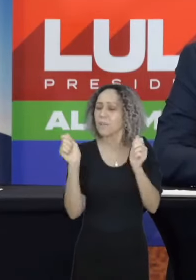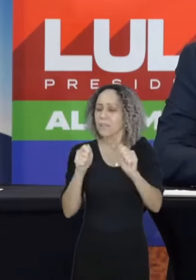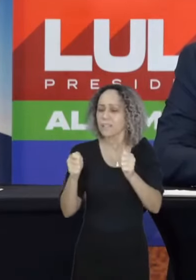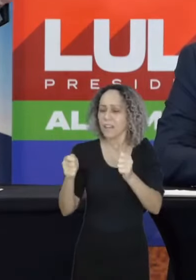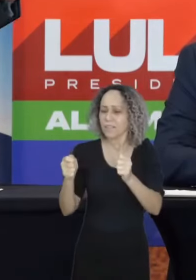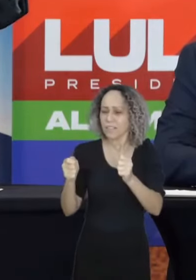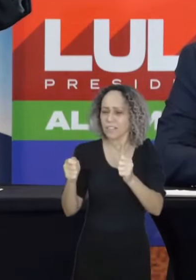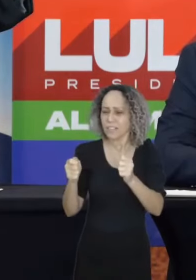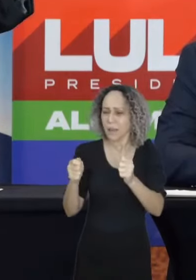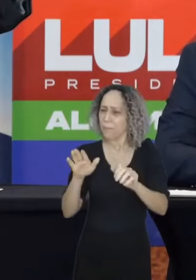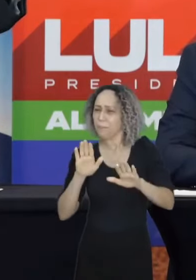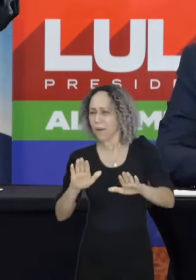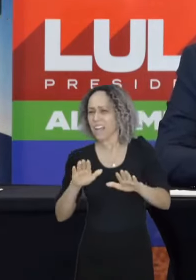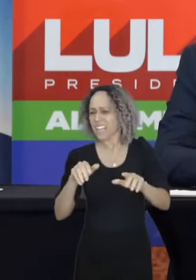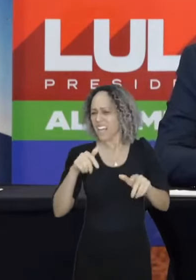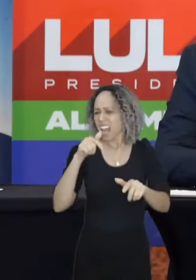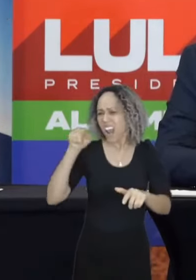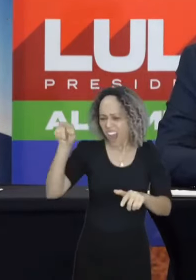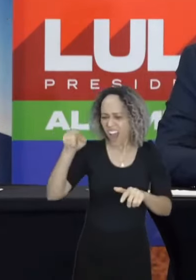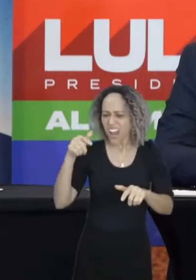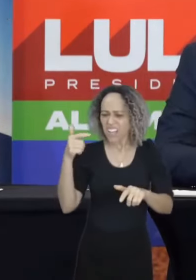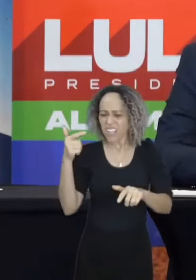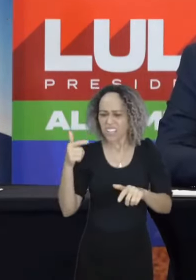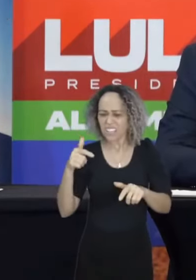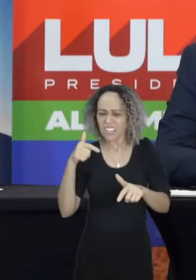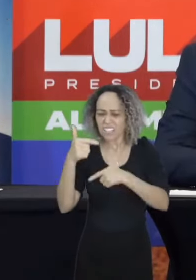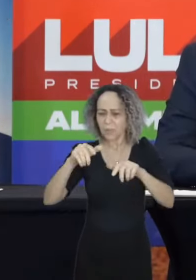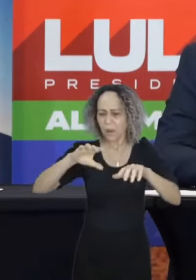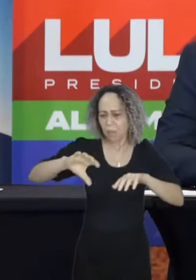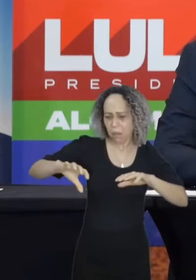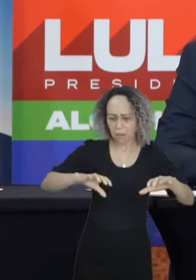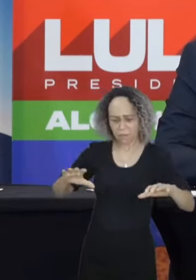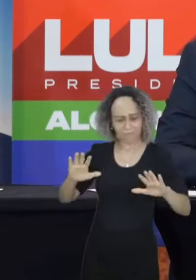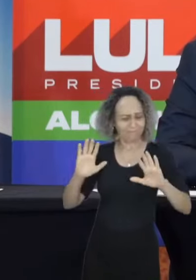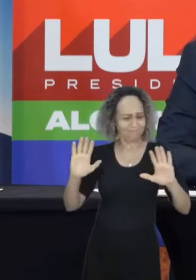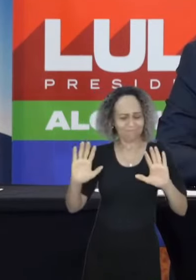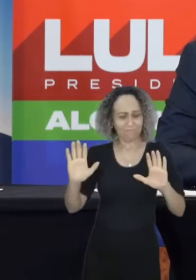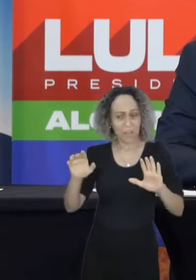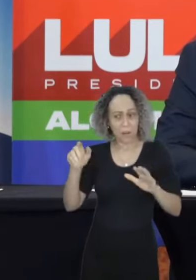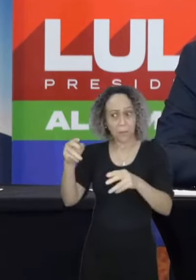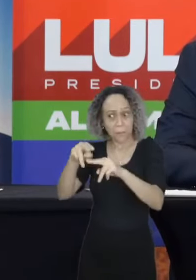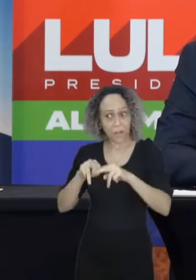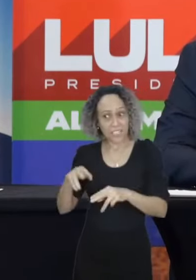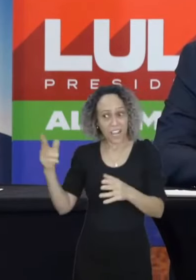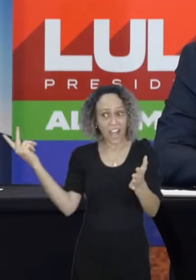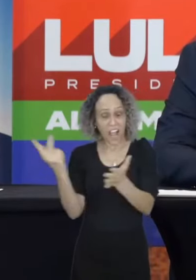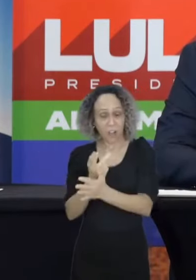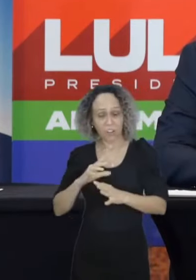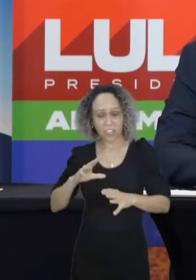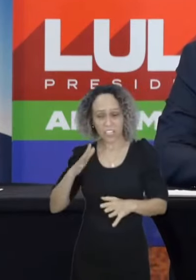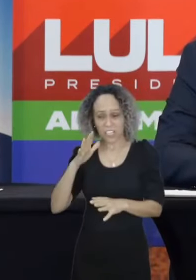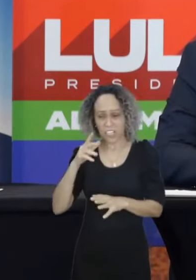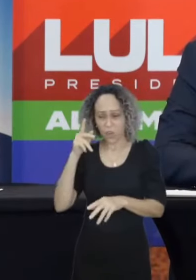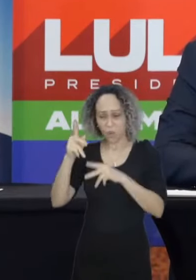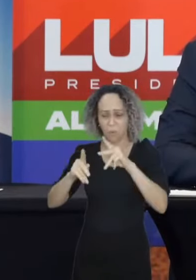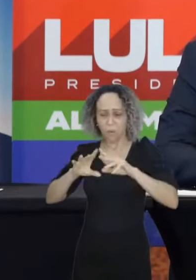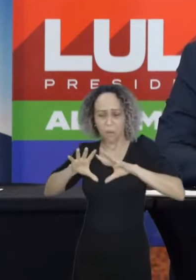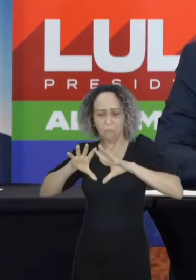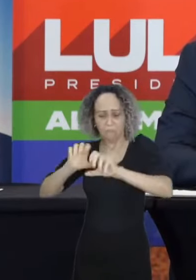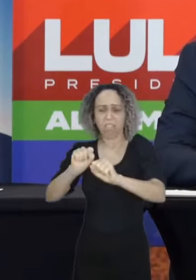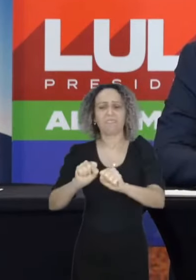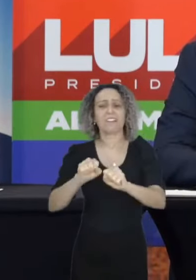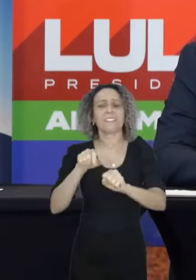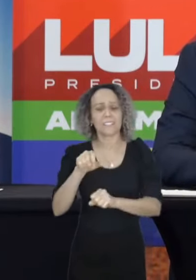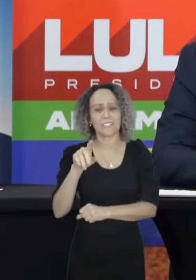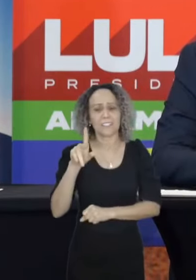inteligência será integrada, monitoramento ao combate e movimentação financeira das organizações criminosas, que é